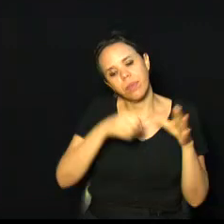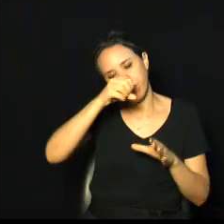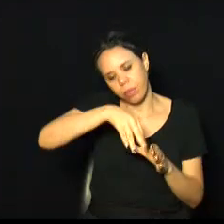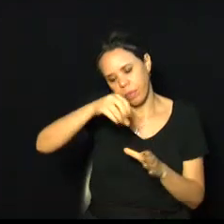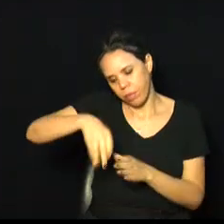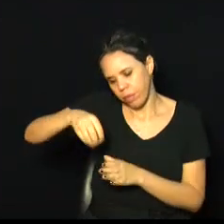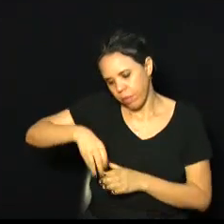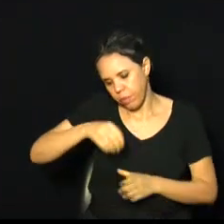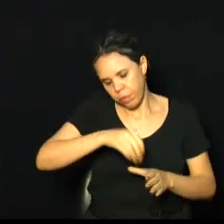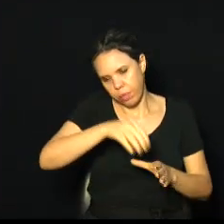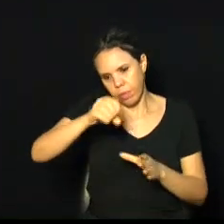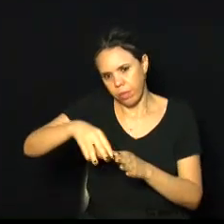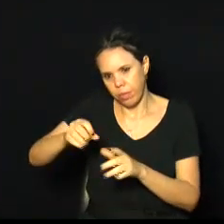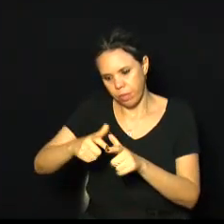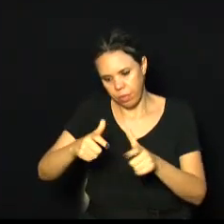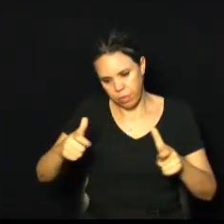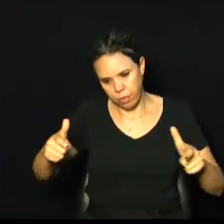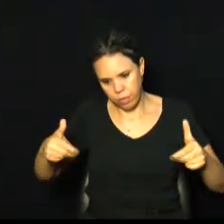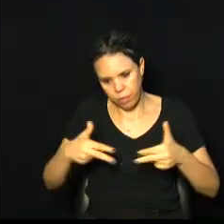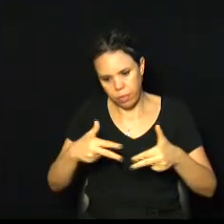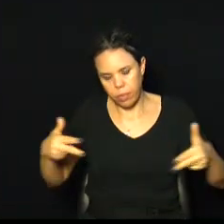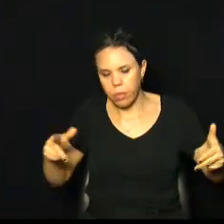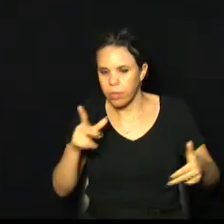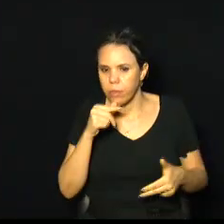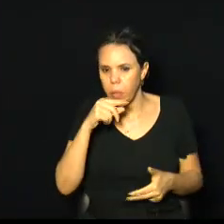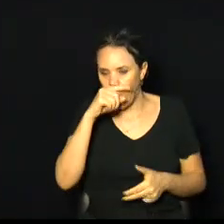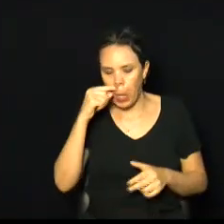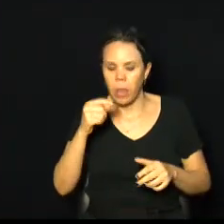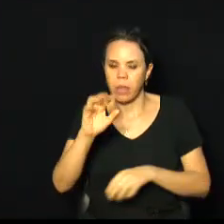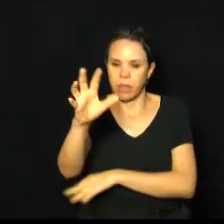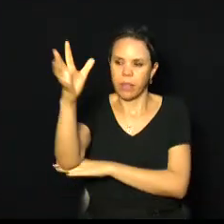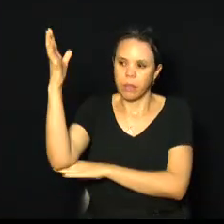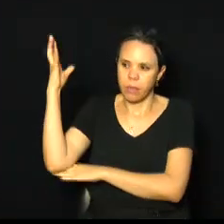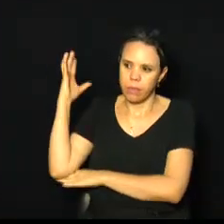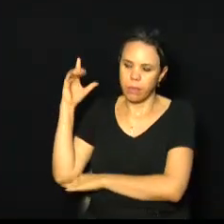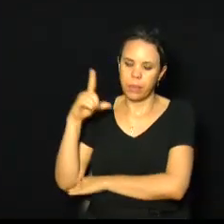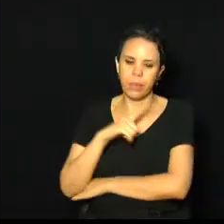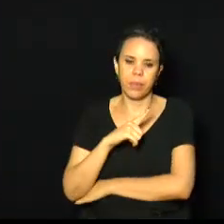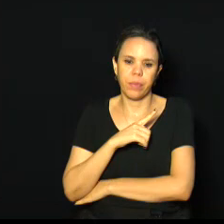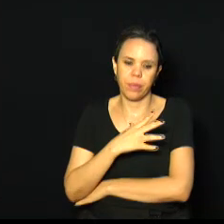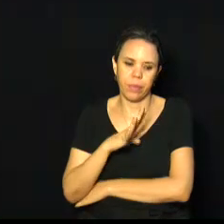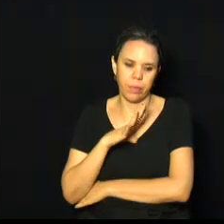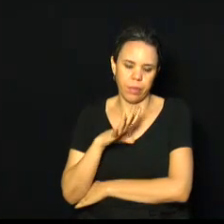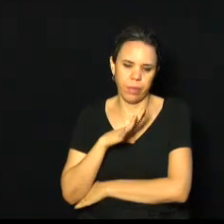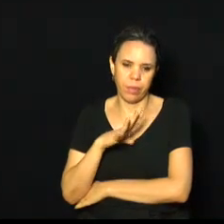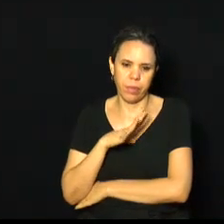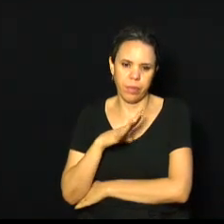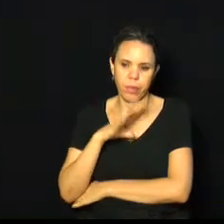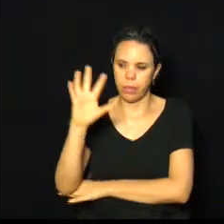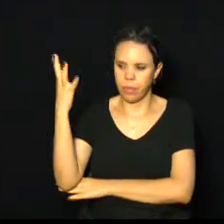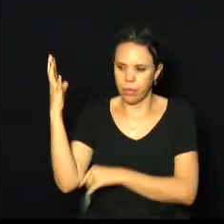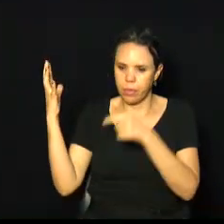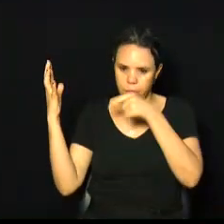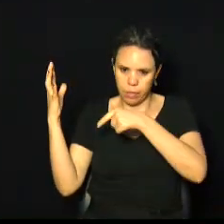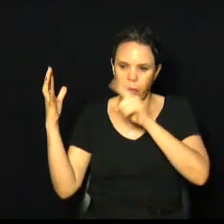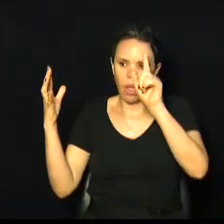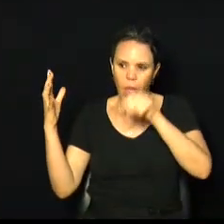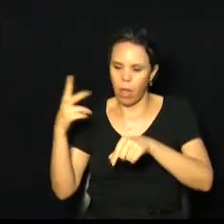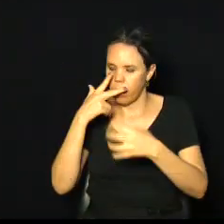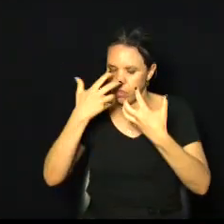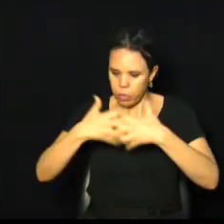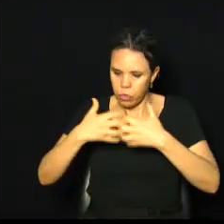plantio maciço de árvores nessa cidade. Né? A árvore é uma máquina